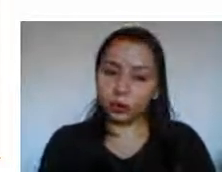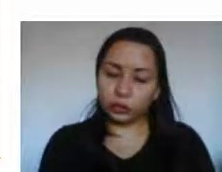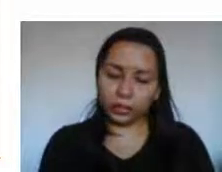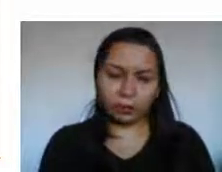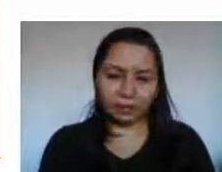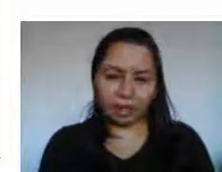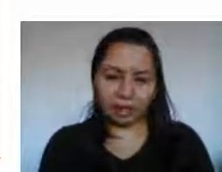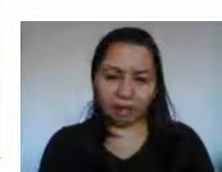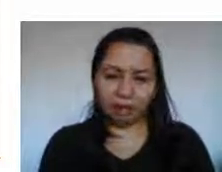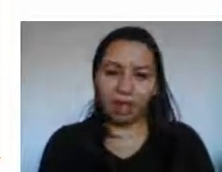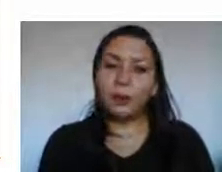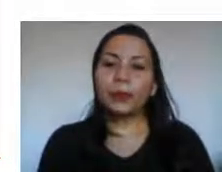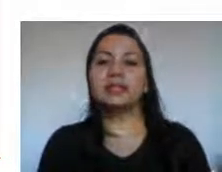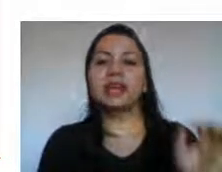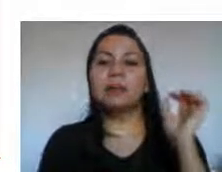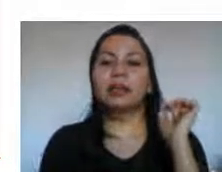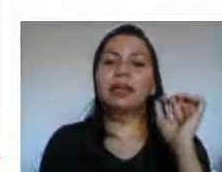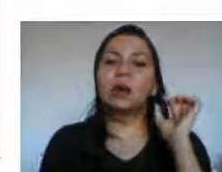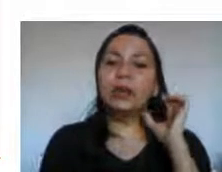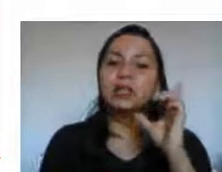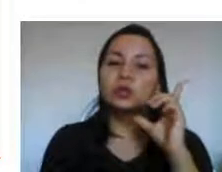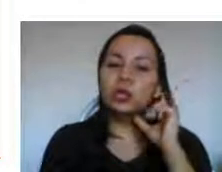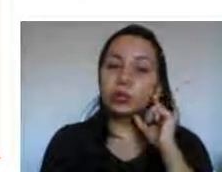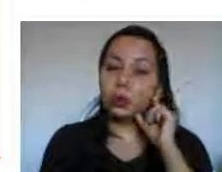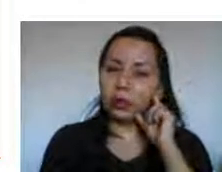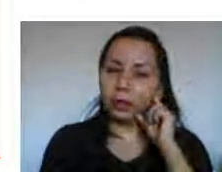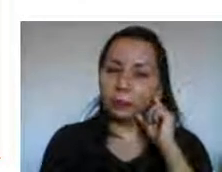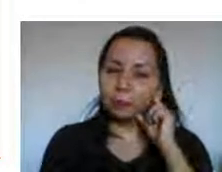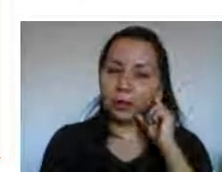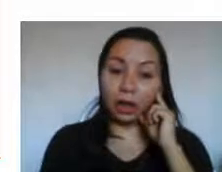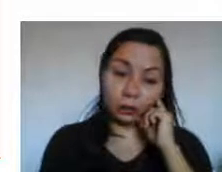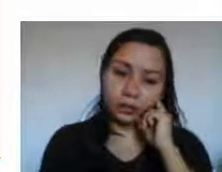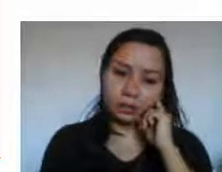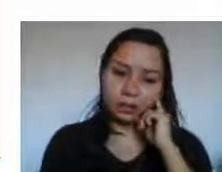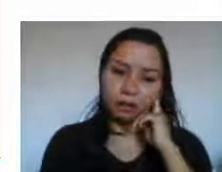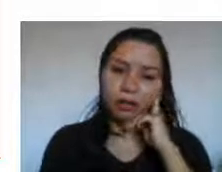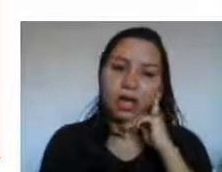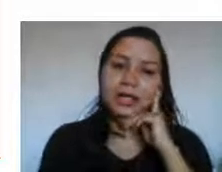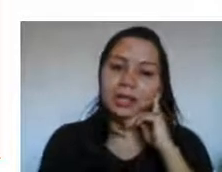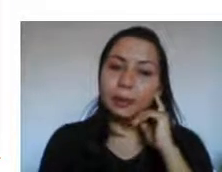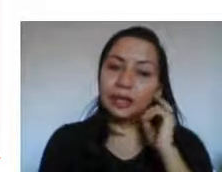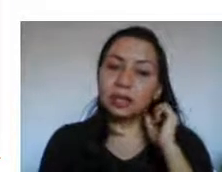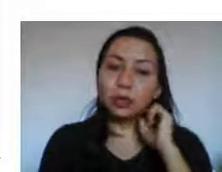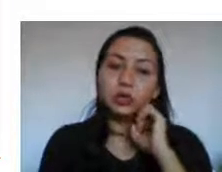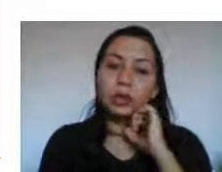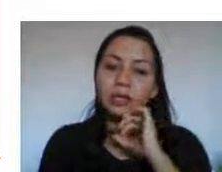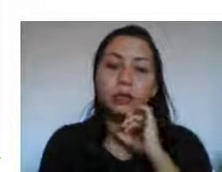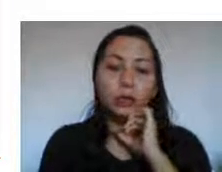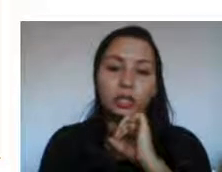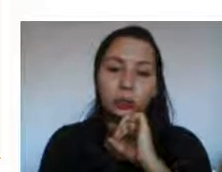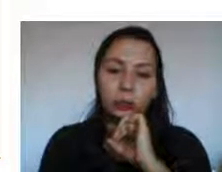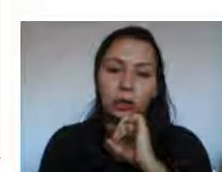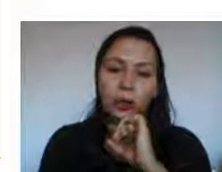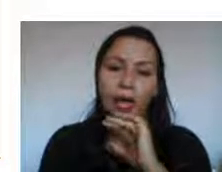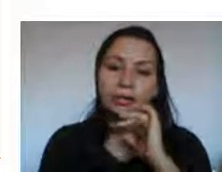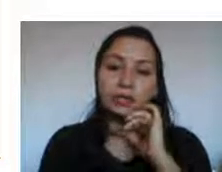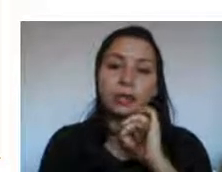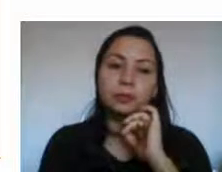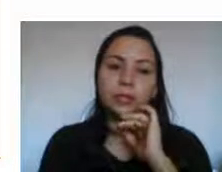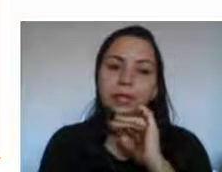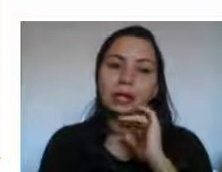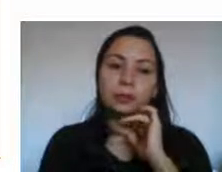na sua rotina alimentar? Pois saiba que há o risco de isso ocorrer, acontecer. Se a pesca continuar seguindo o ritmo atual,